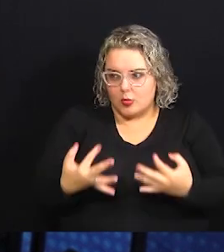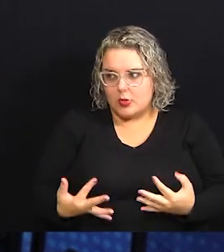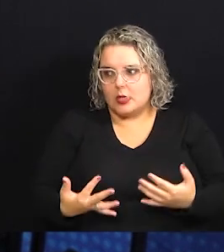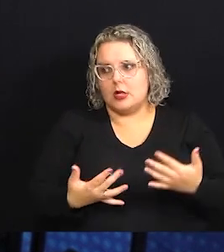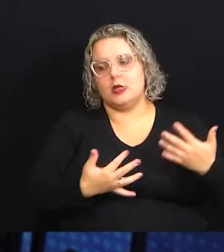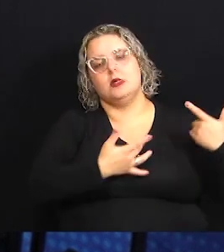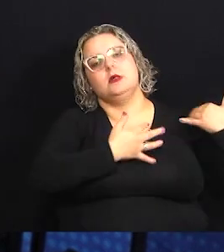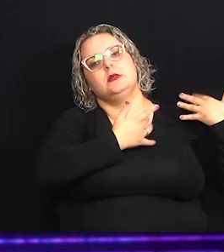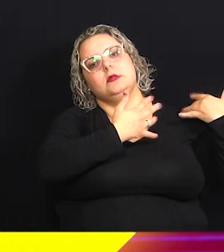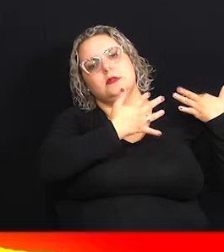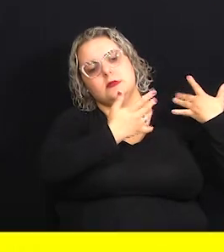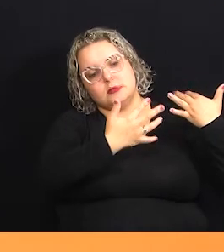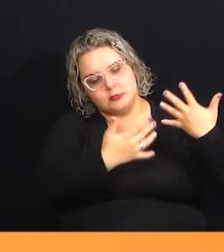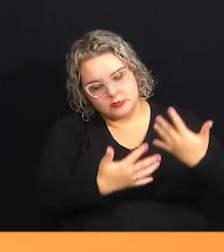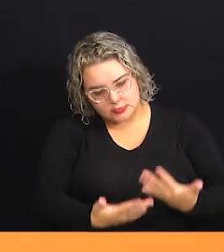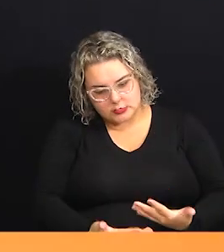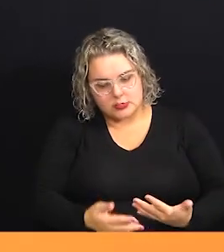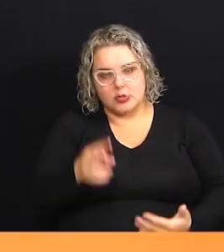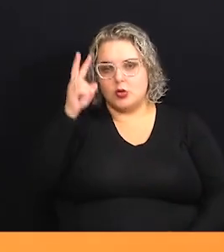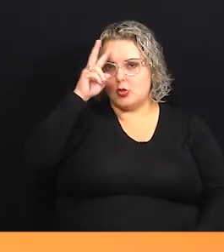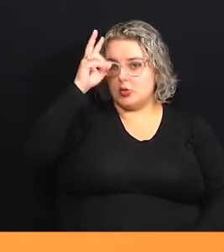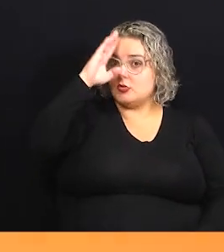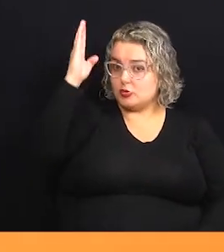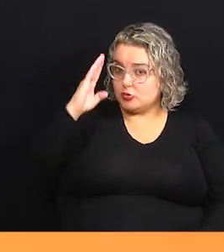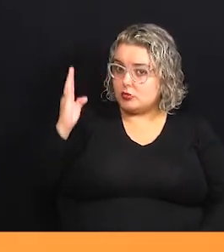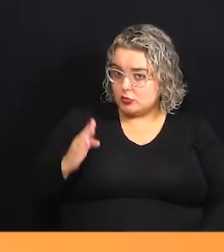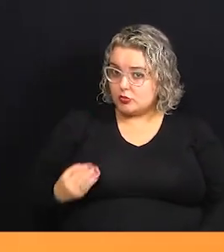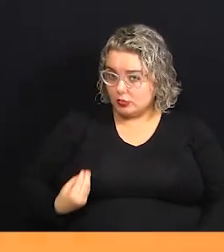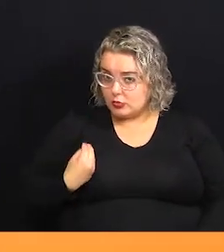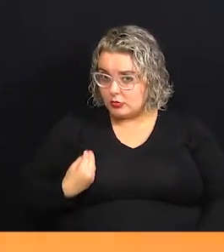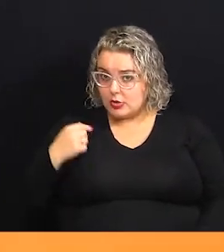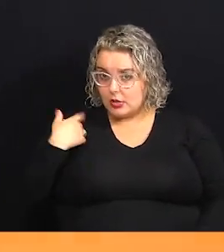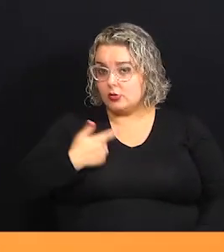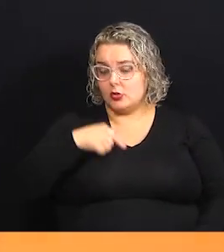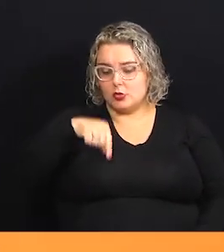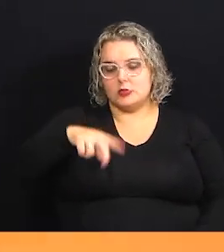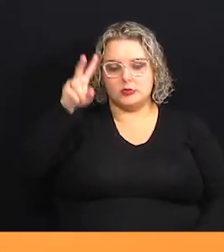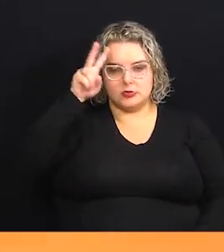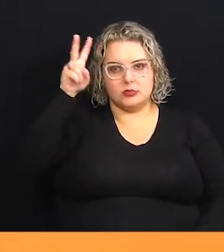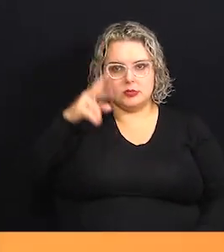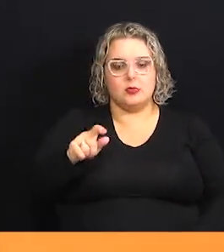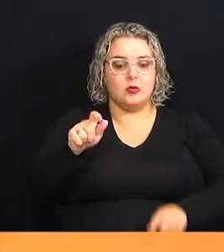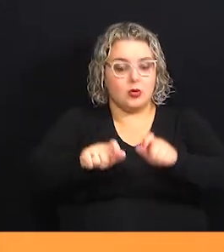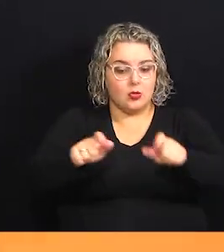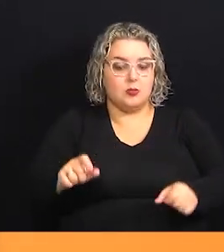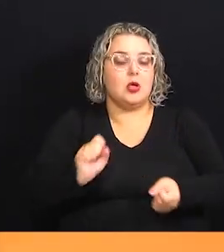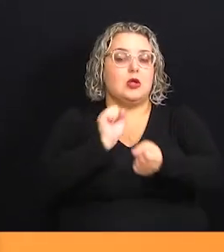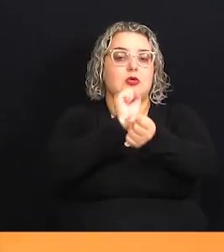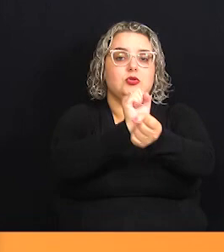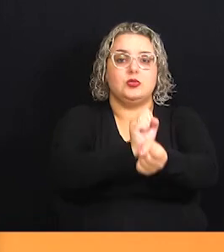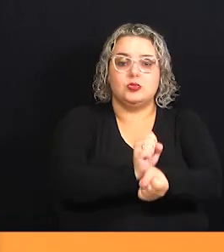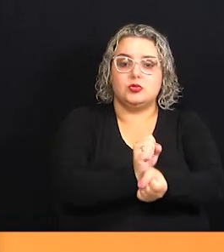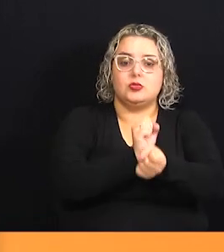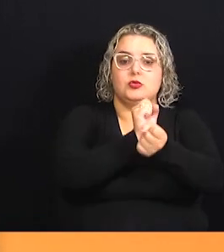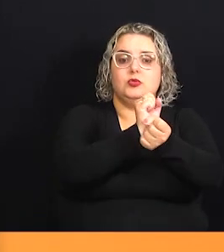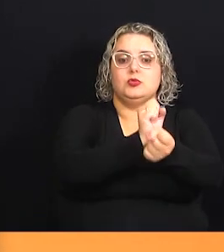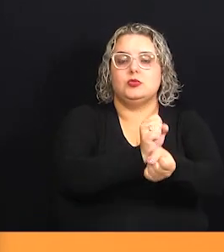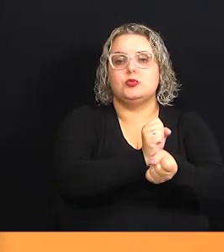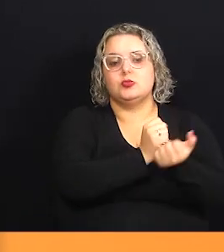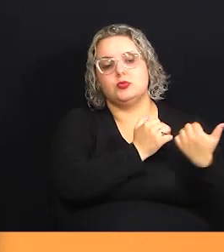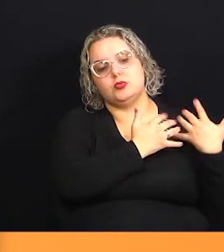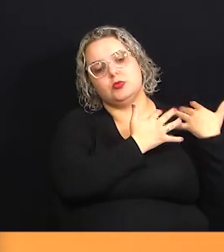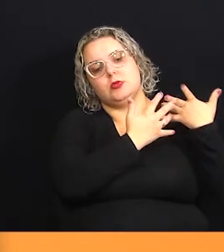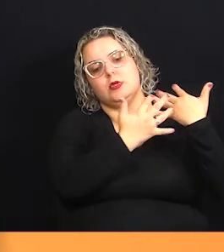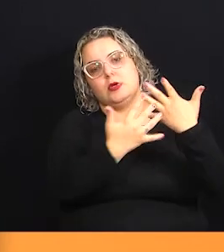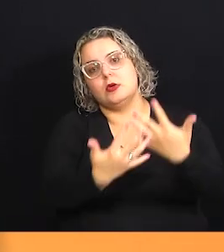É essa trajetória que a história do Brasil viveu, no caso aqui a nossa história, pessoas foram escravizadas e